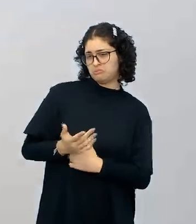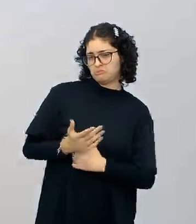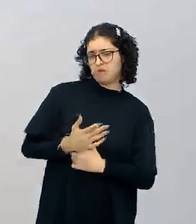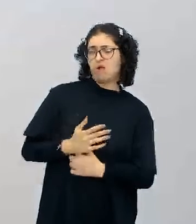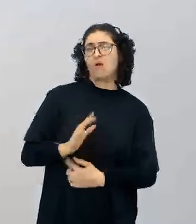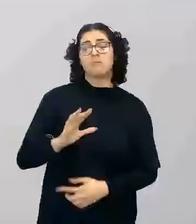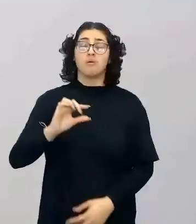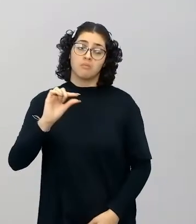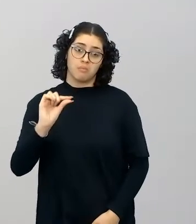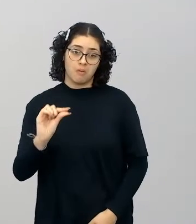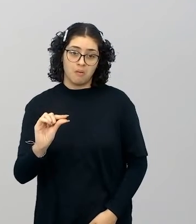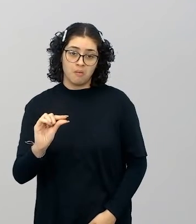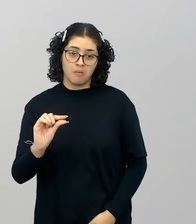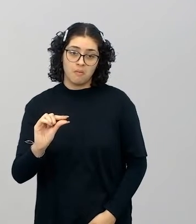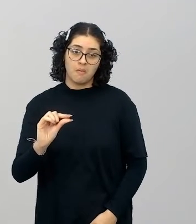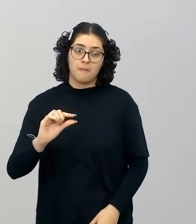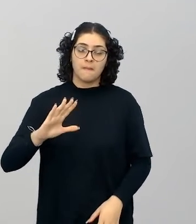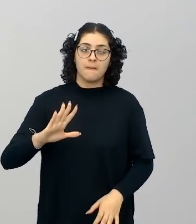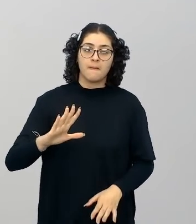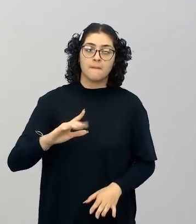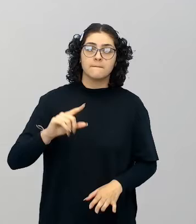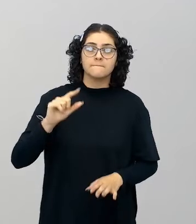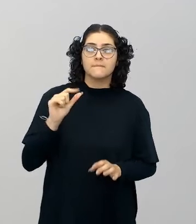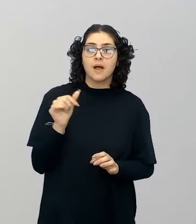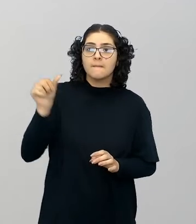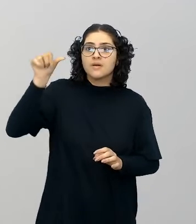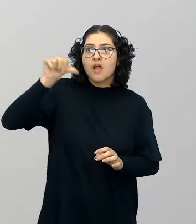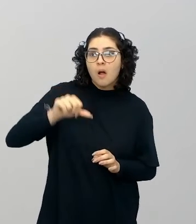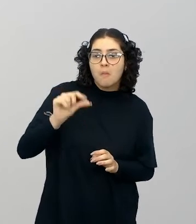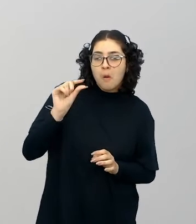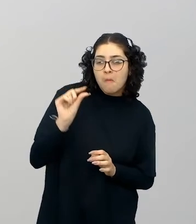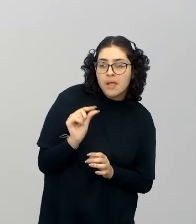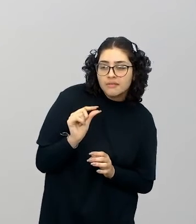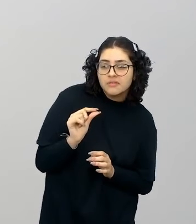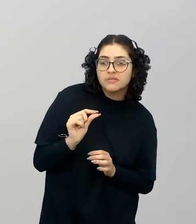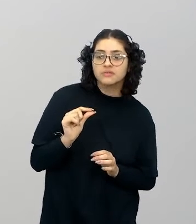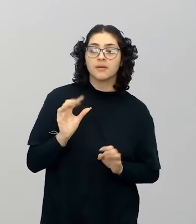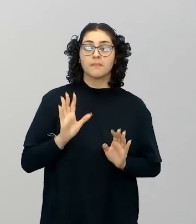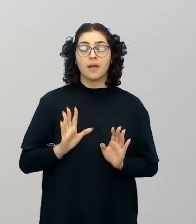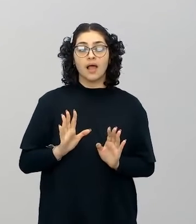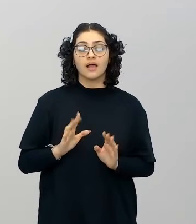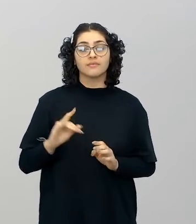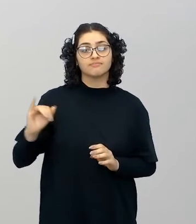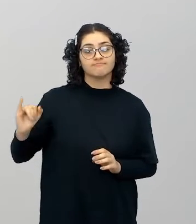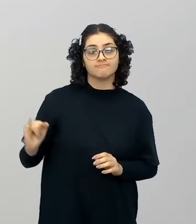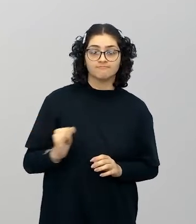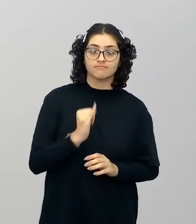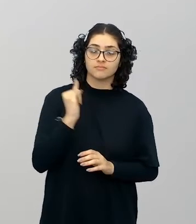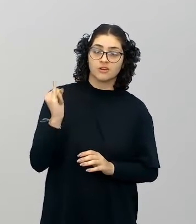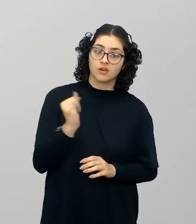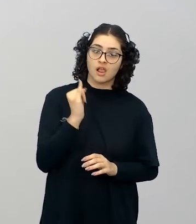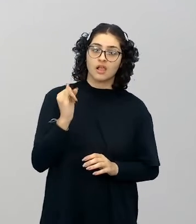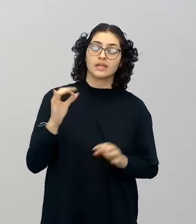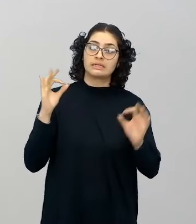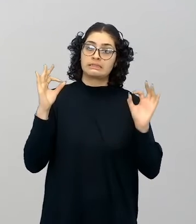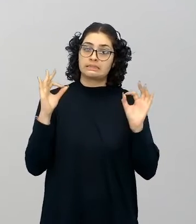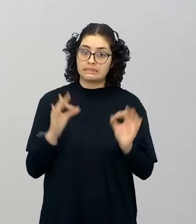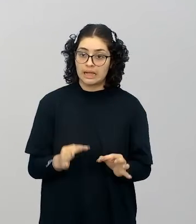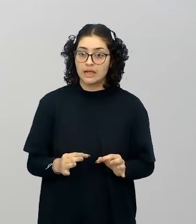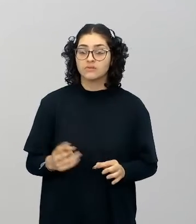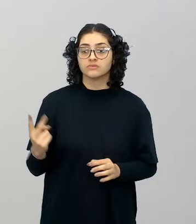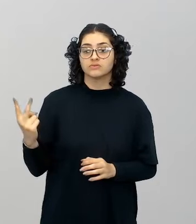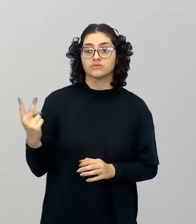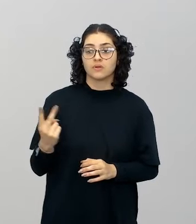Um pouco. Isso vai ser menos pior, na verdade. Mas o importante, né, e o ideal seria que os